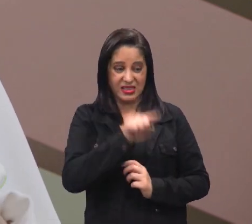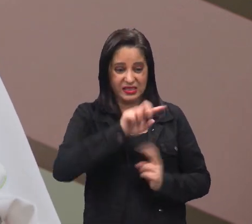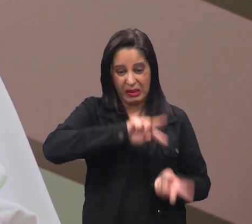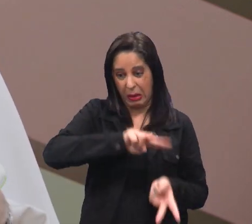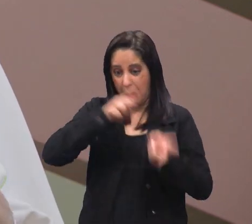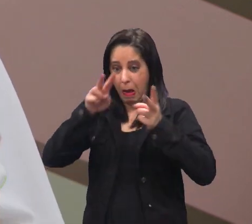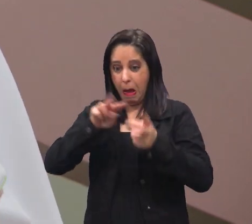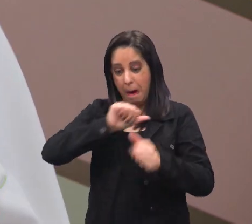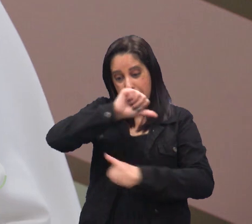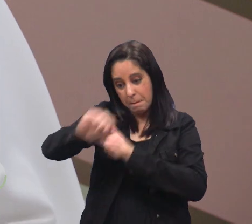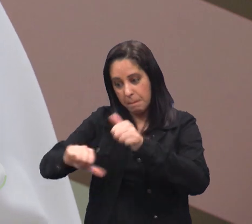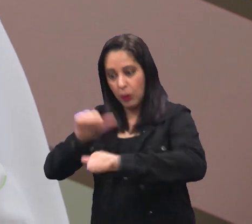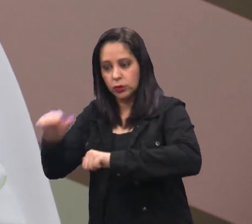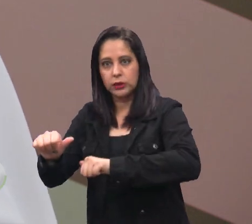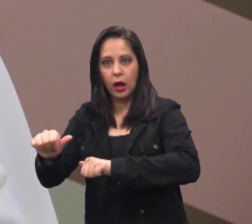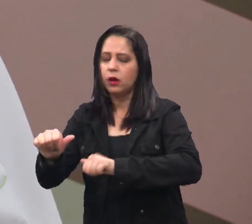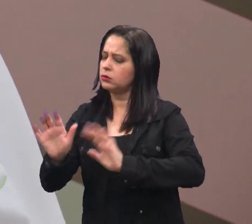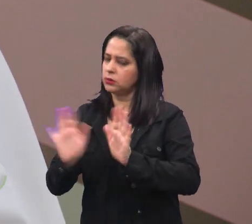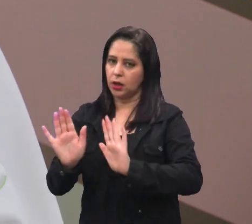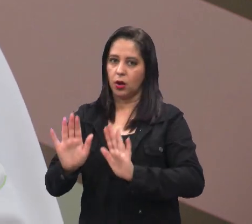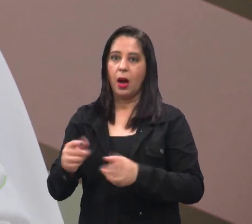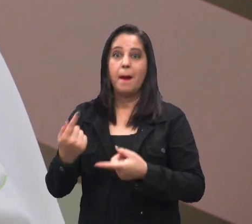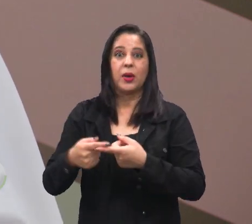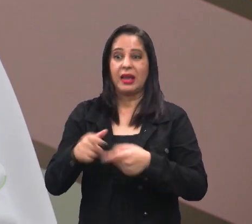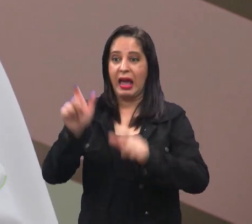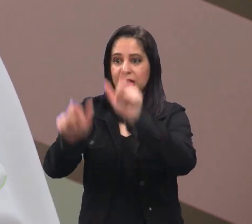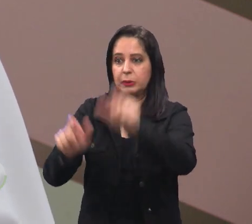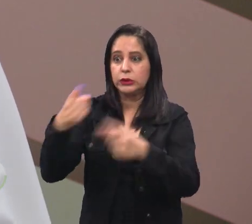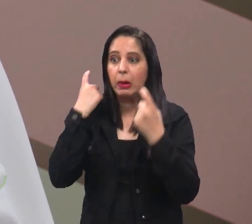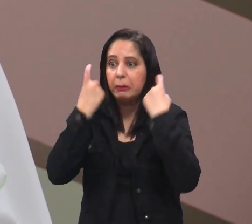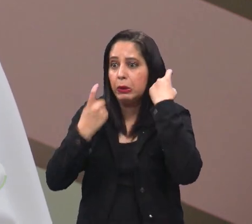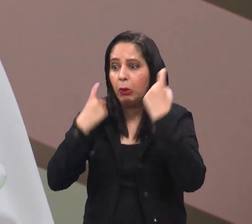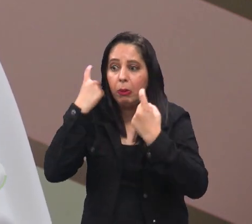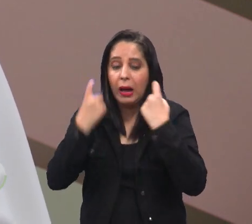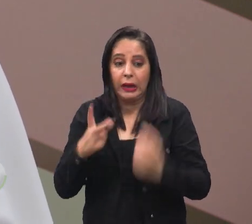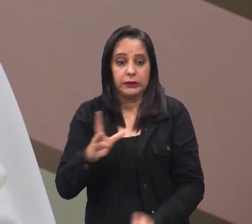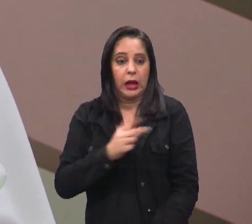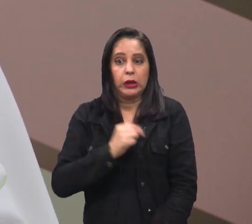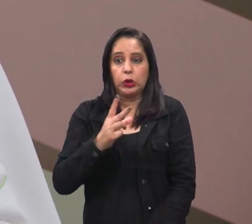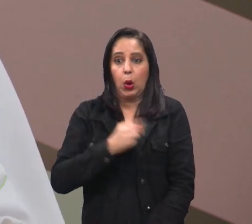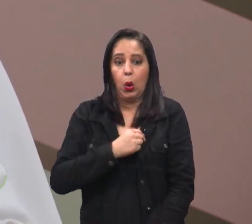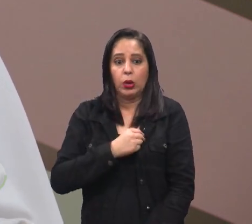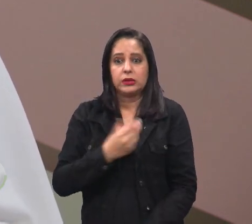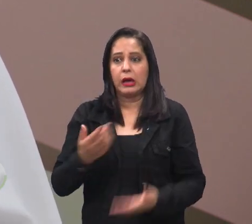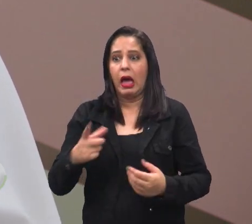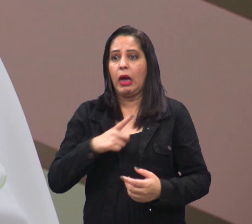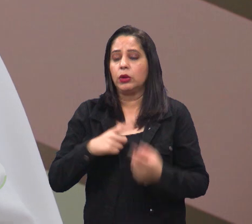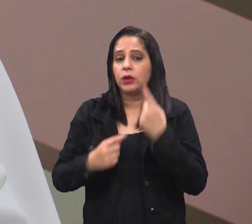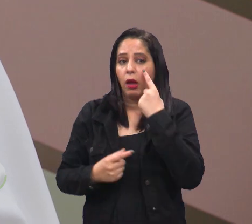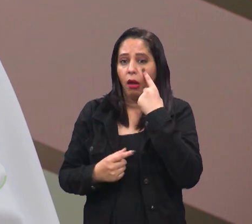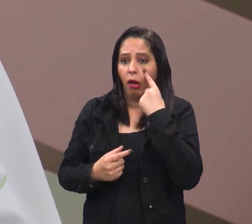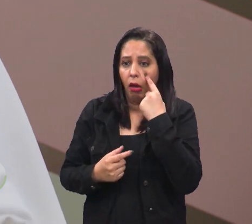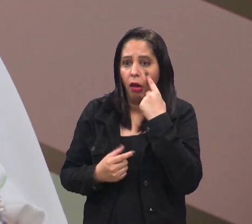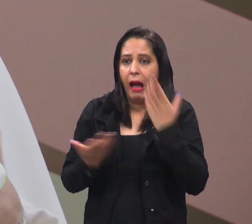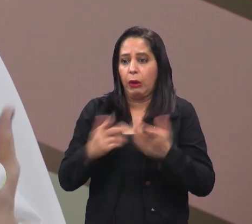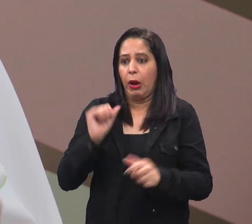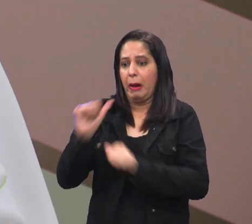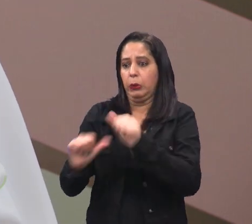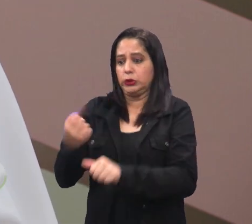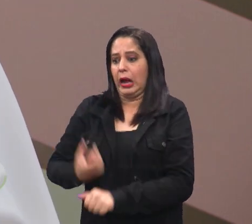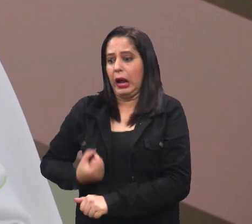as pessoas chegam muito preocupadas no consultório com essa dúvida. Tá? Na leucemia, ocorre